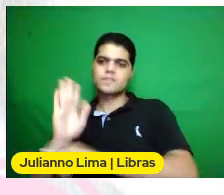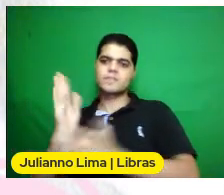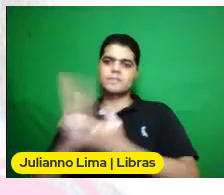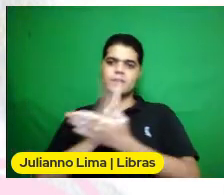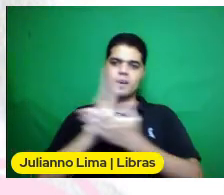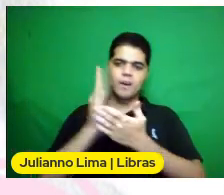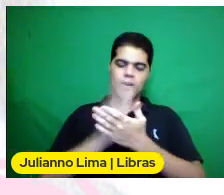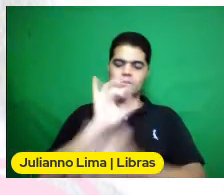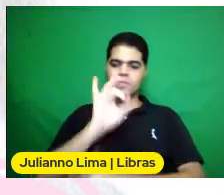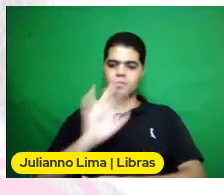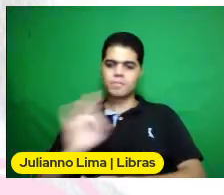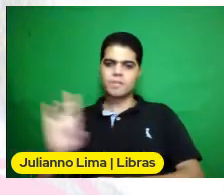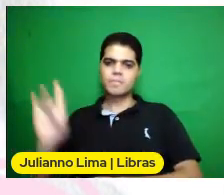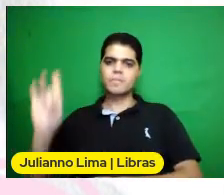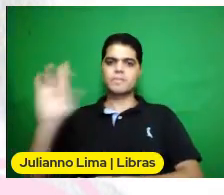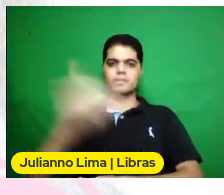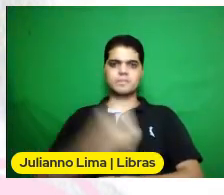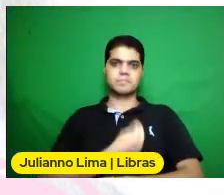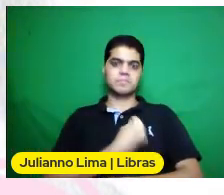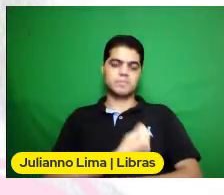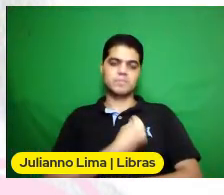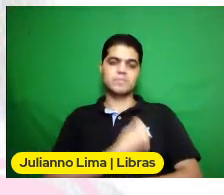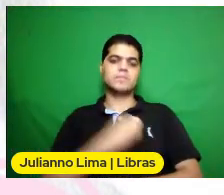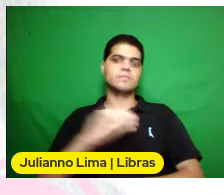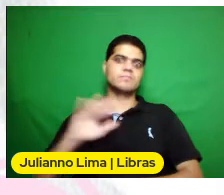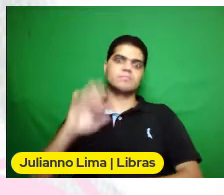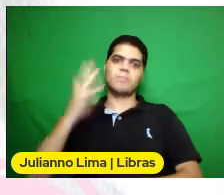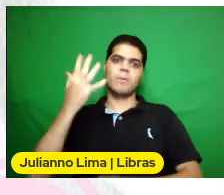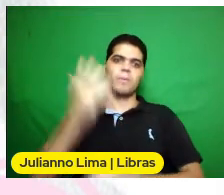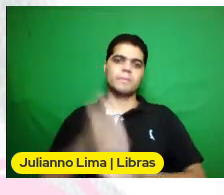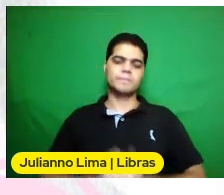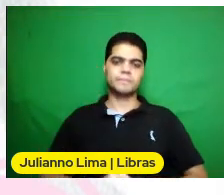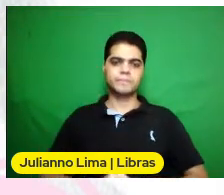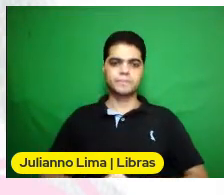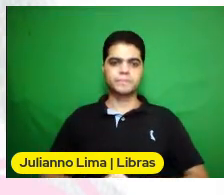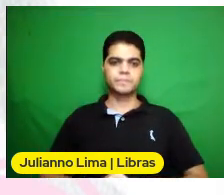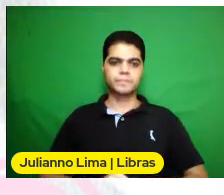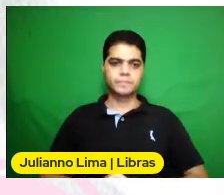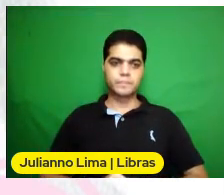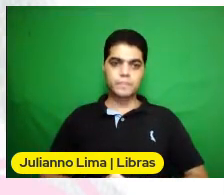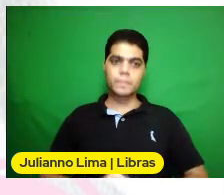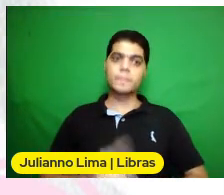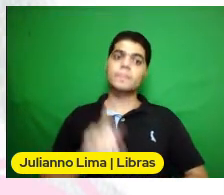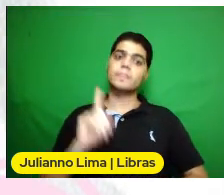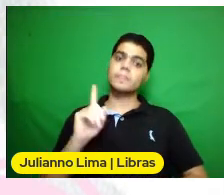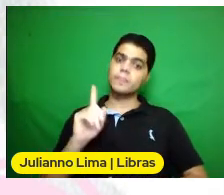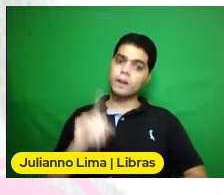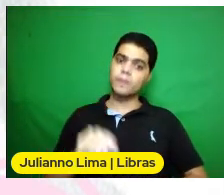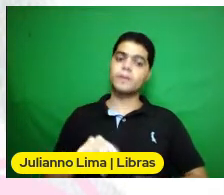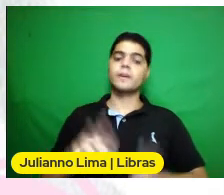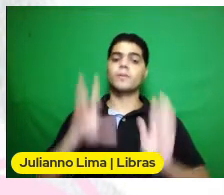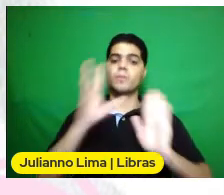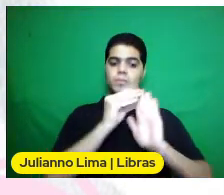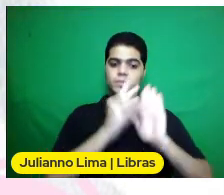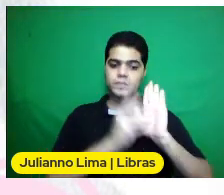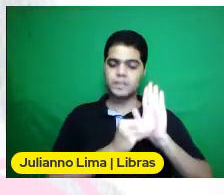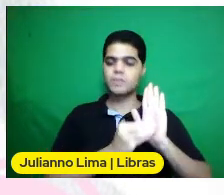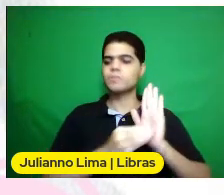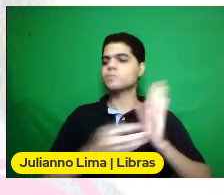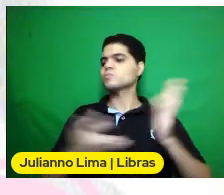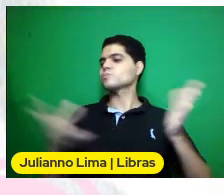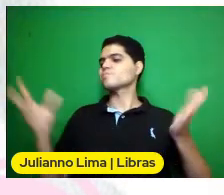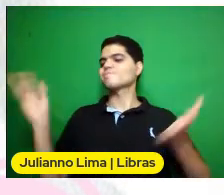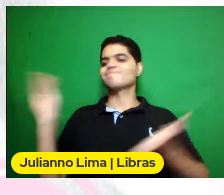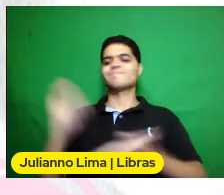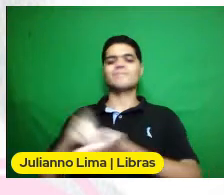ficcionais? É isso. O conteúdo é bem escasso, na verdade. É